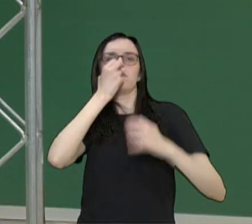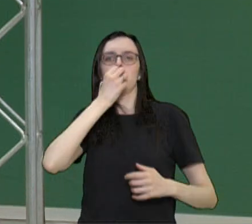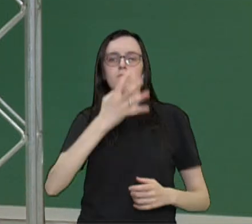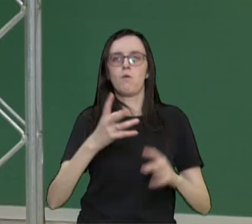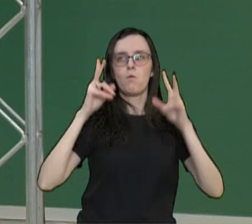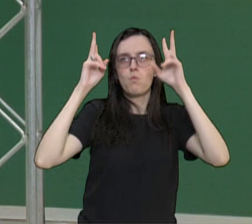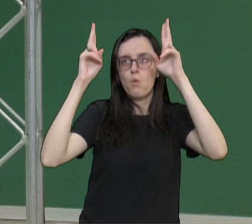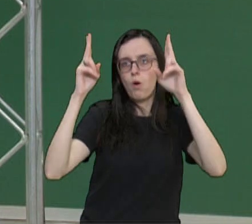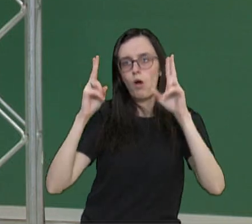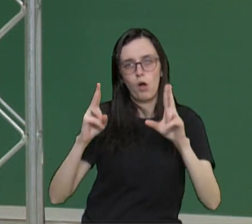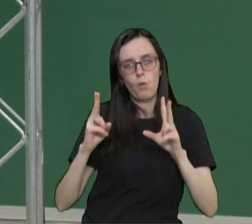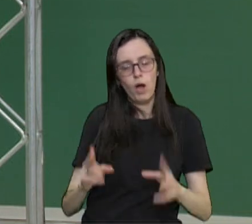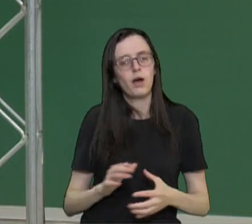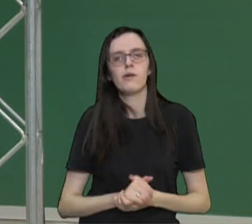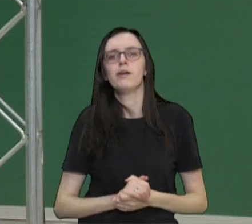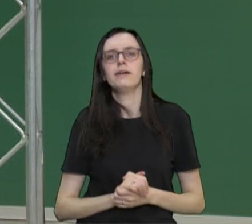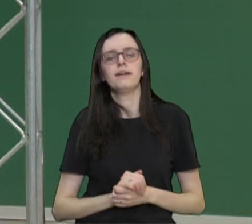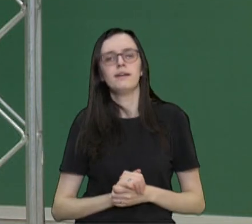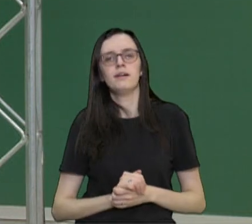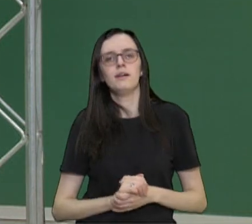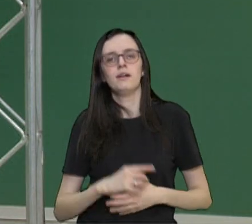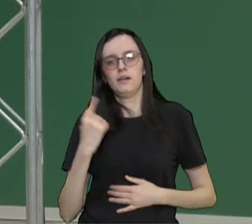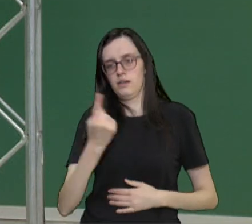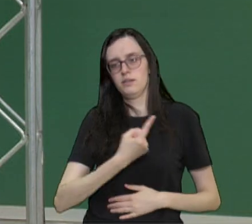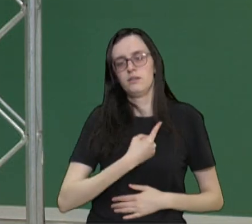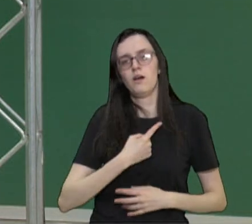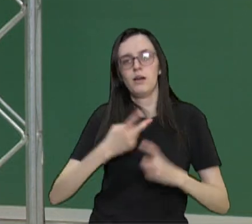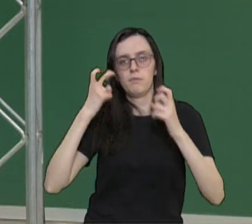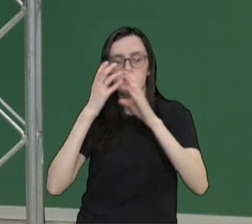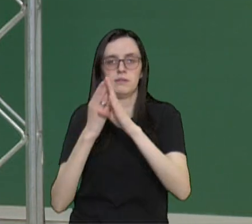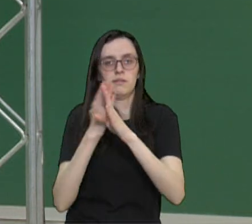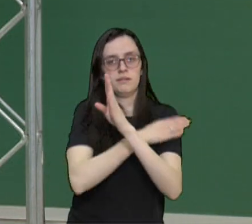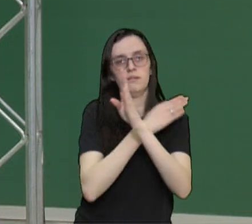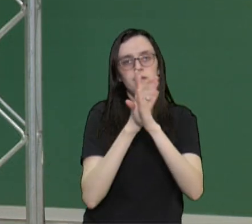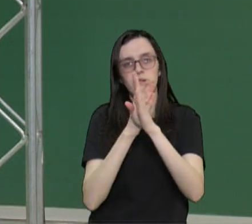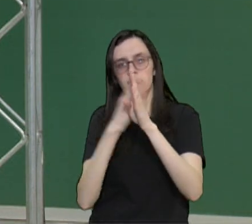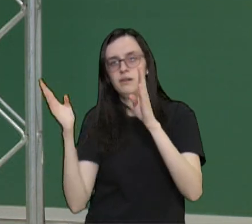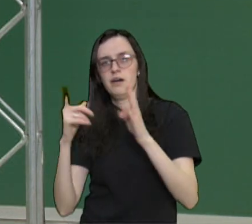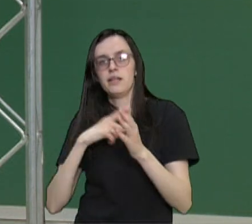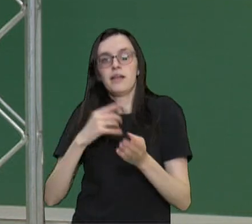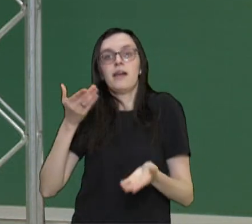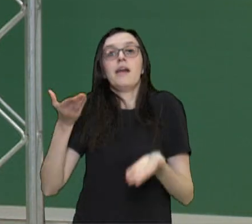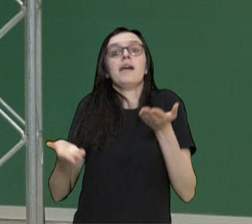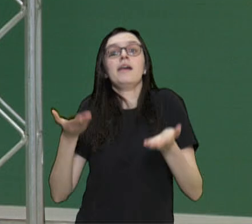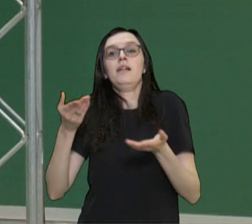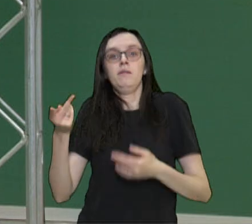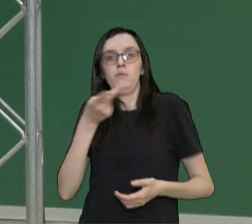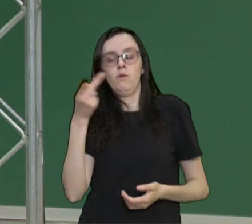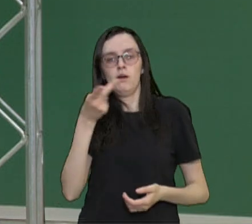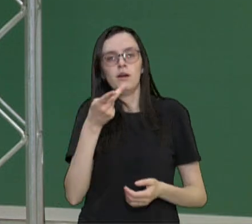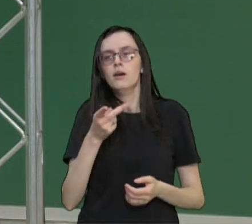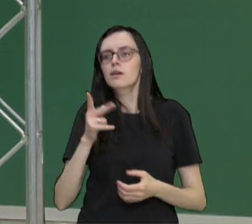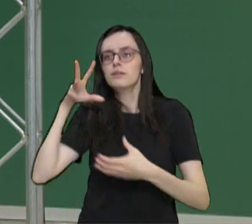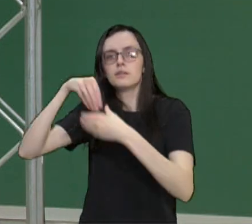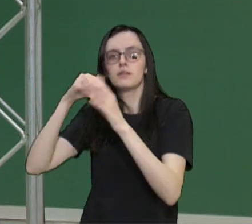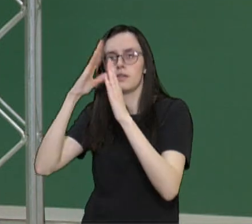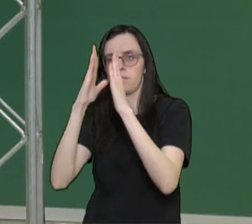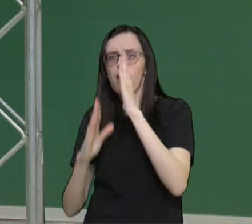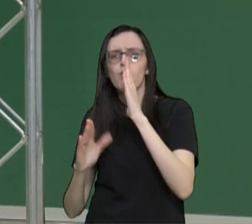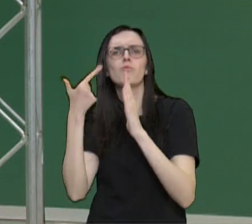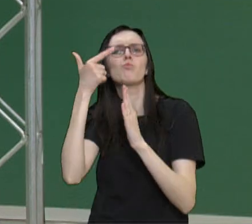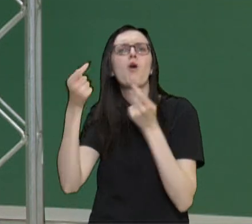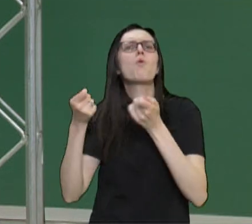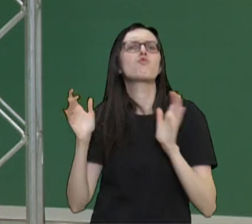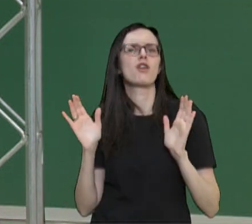simetria, na obra, você vê que era centrado um lado, ele dava equilíbrio ao outro lado. No barroco não, é tudo